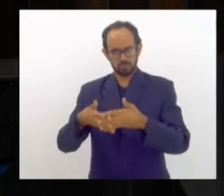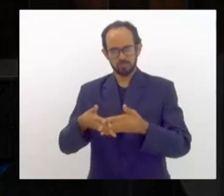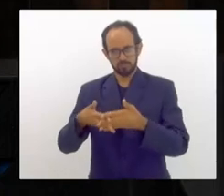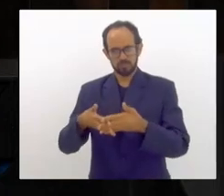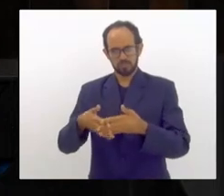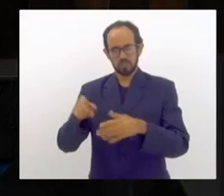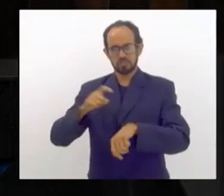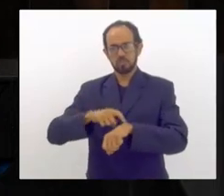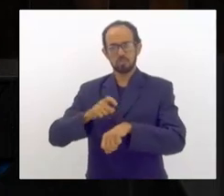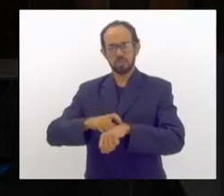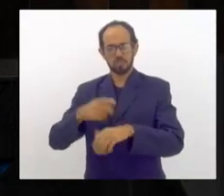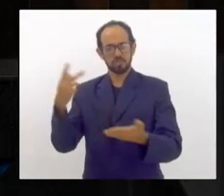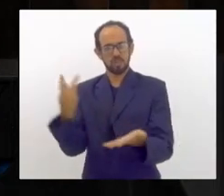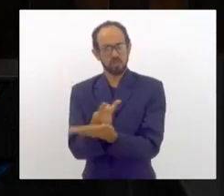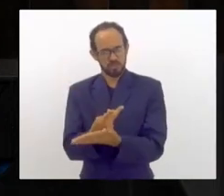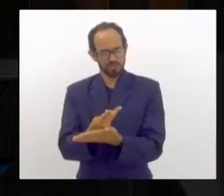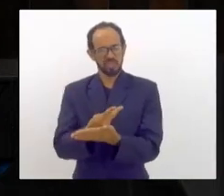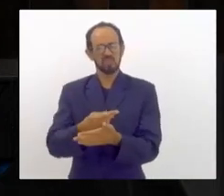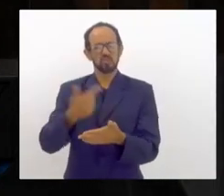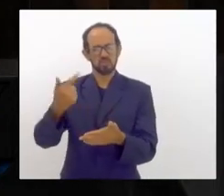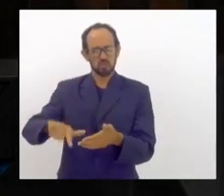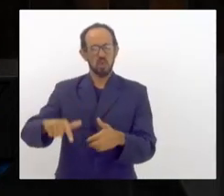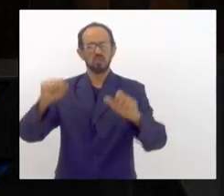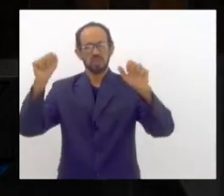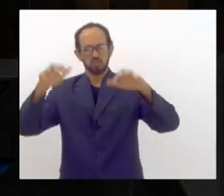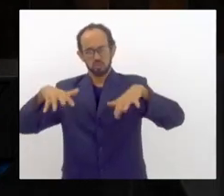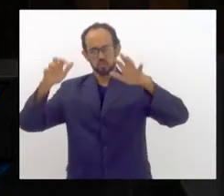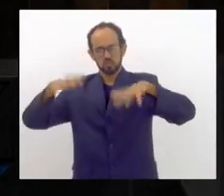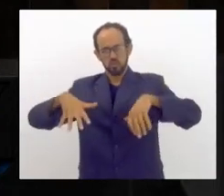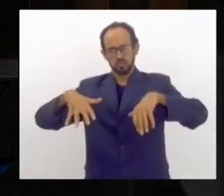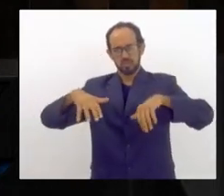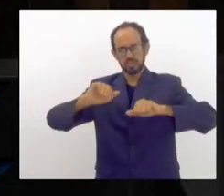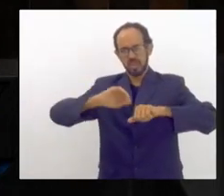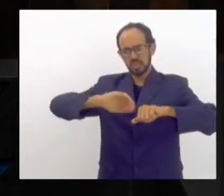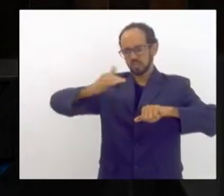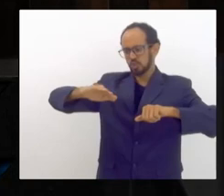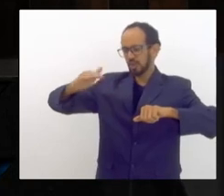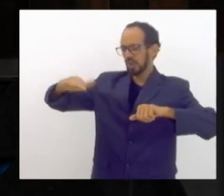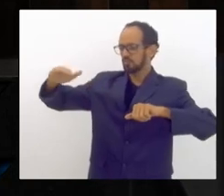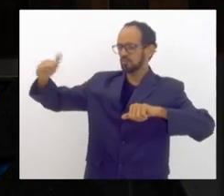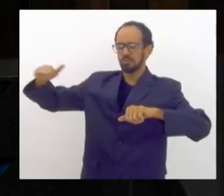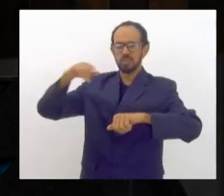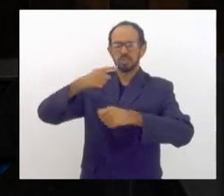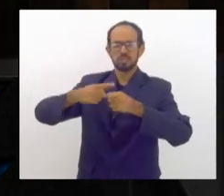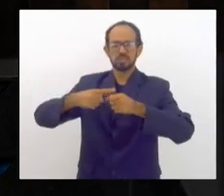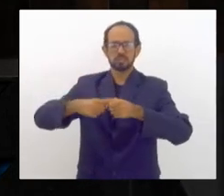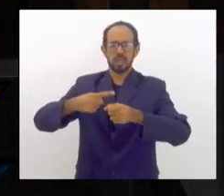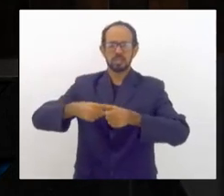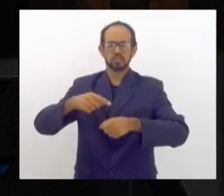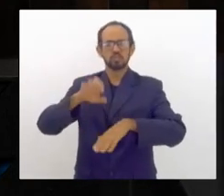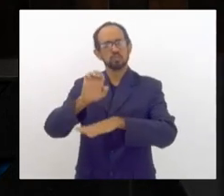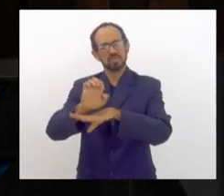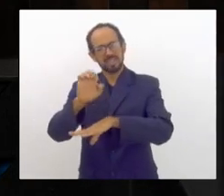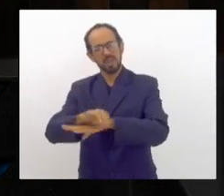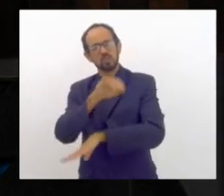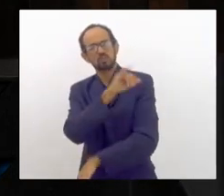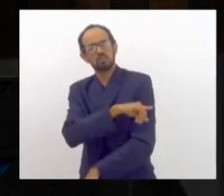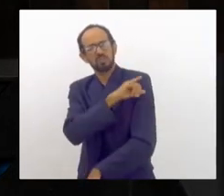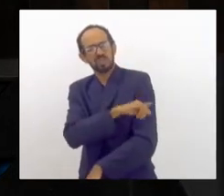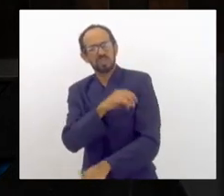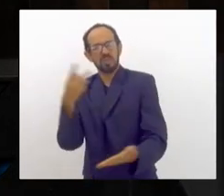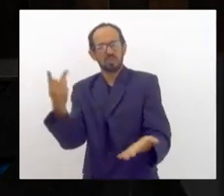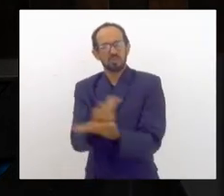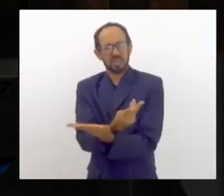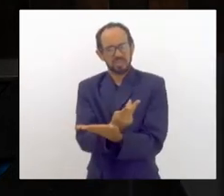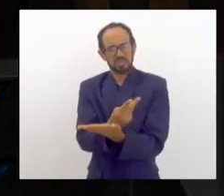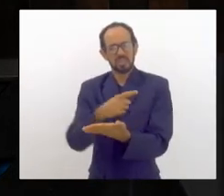gente está no período de chuvas mesmo. A geografia do estado, da cidade, da região metropolitana do Rio de Janeiro é propícia a isso. A gente vive entre o